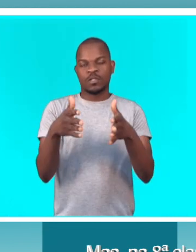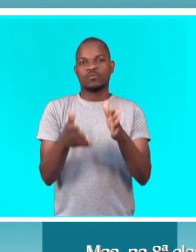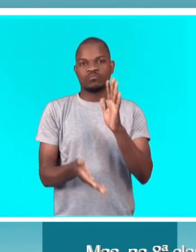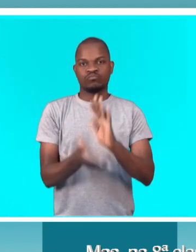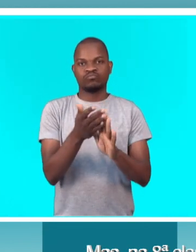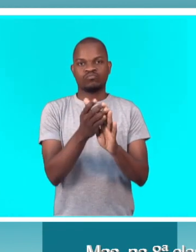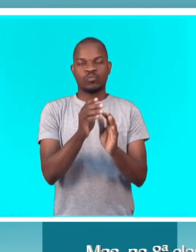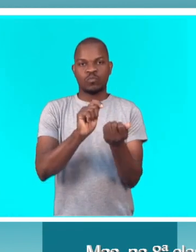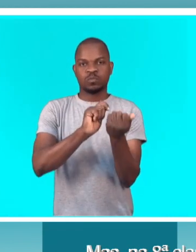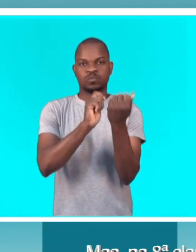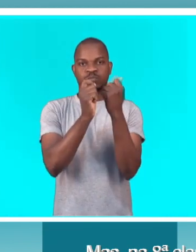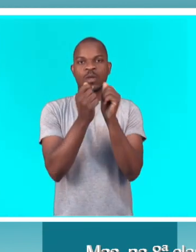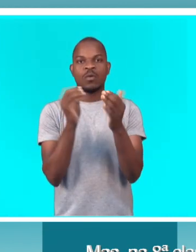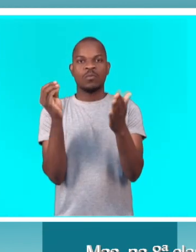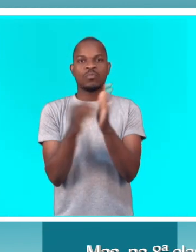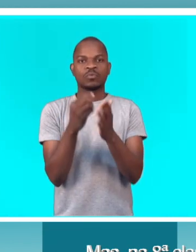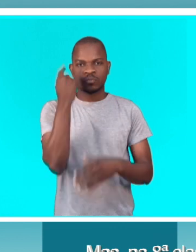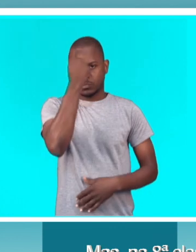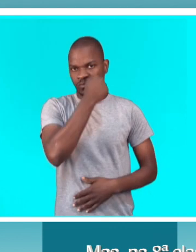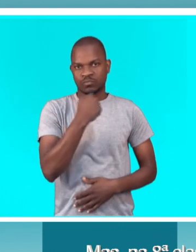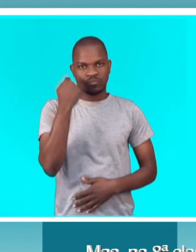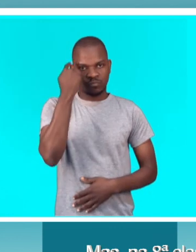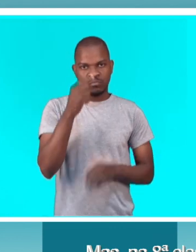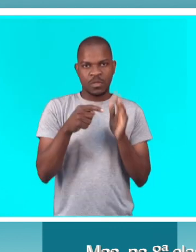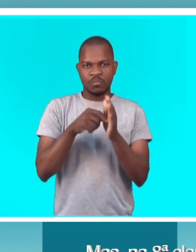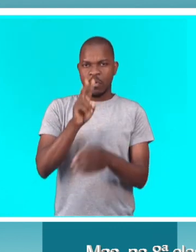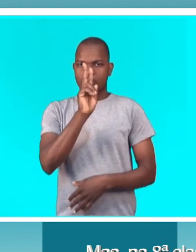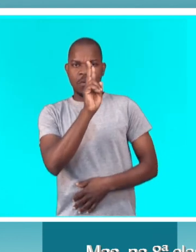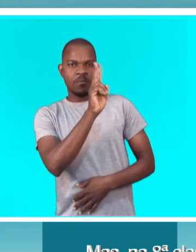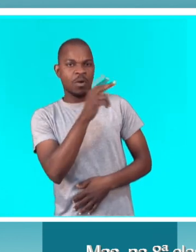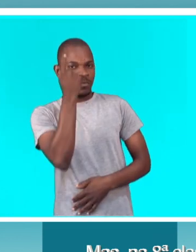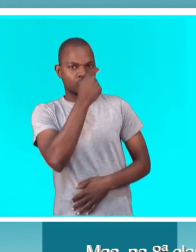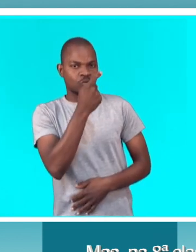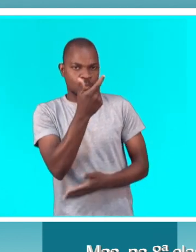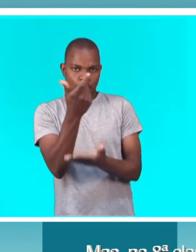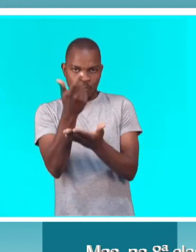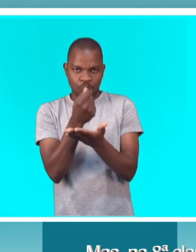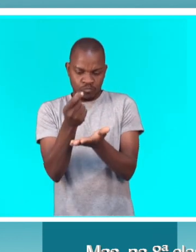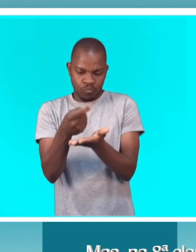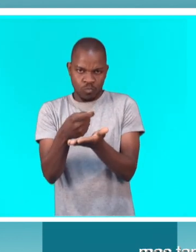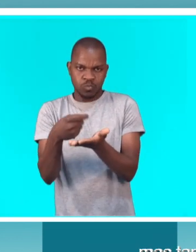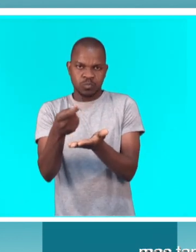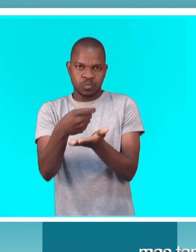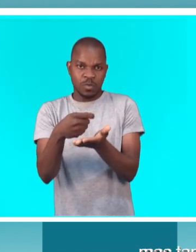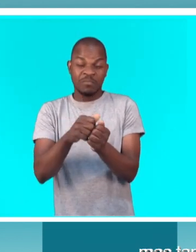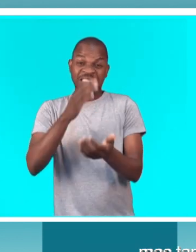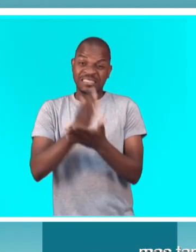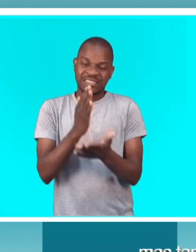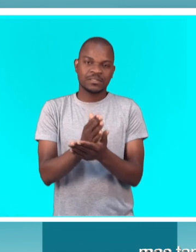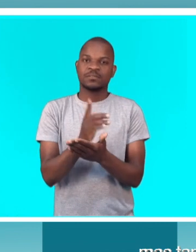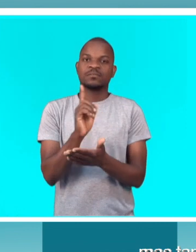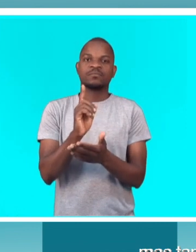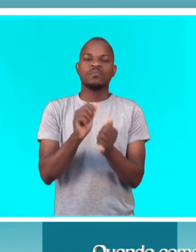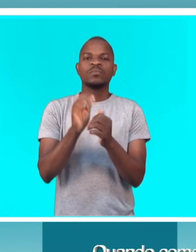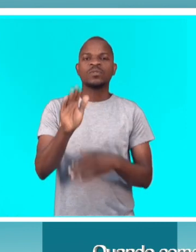desenhos já tinham rosto, já conseguia identificar um rosto e replicar num papel, mas também não eram desenhos